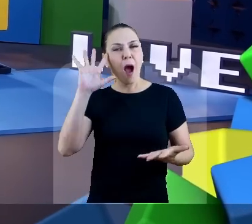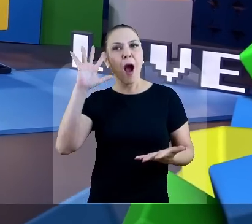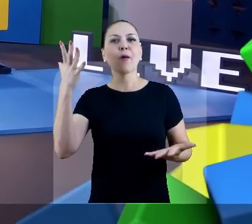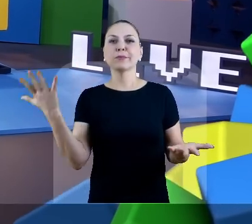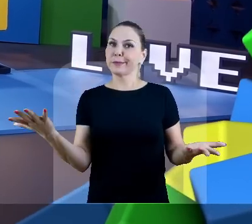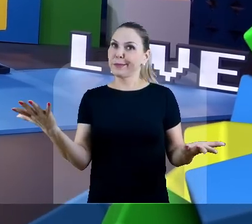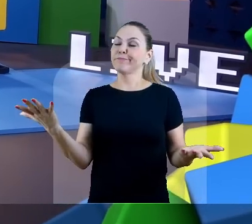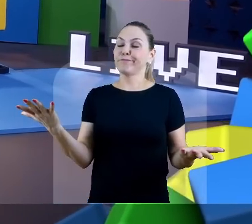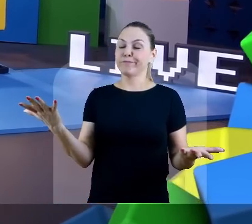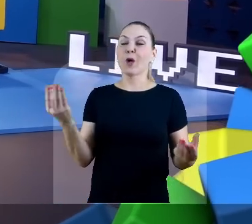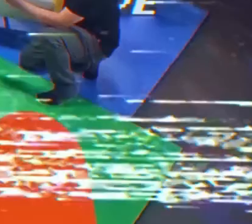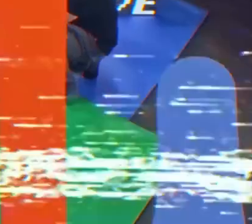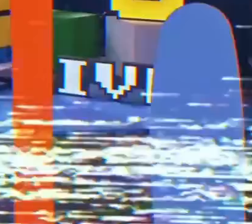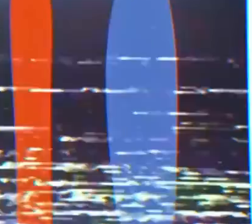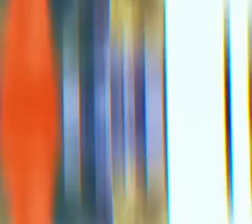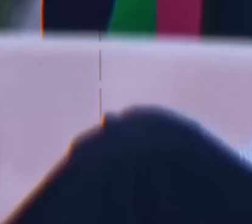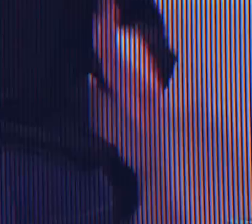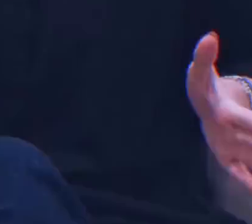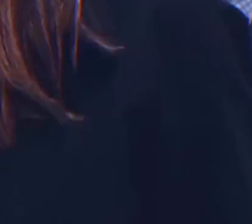deixamos acontecer aquilo o ano passado.